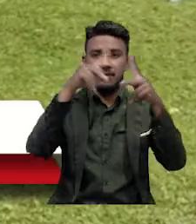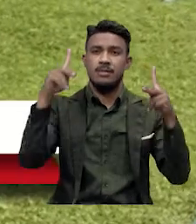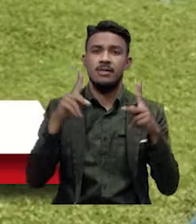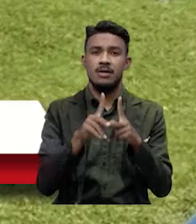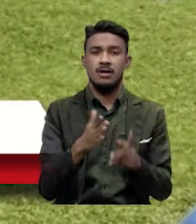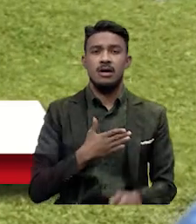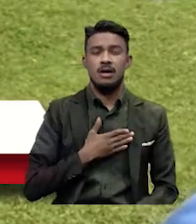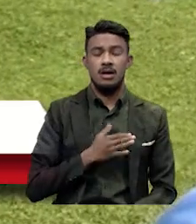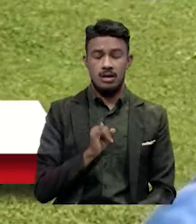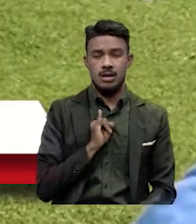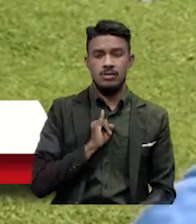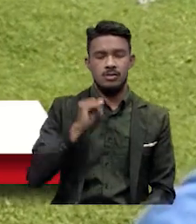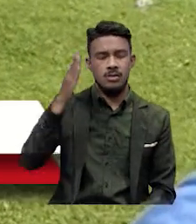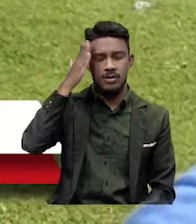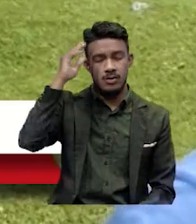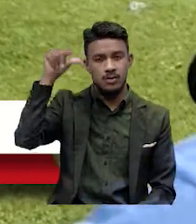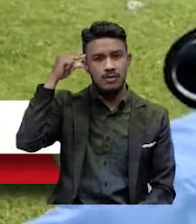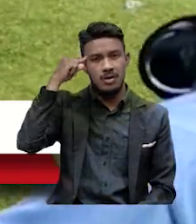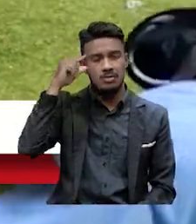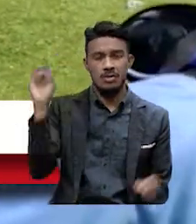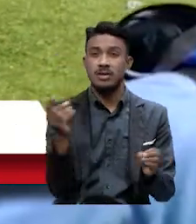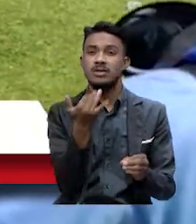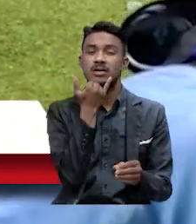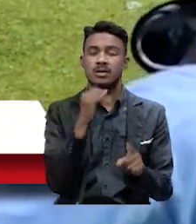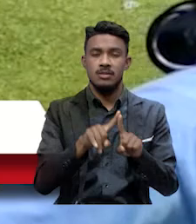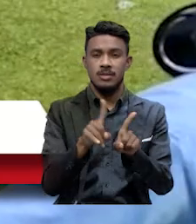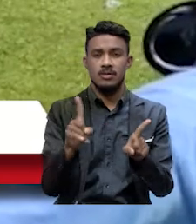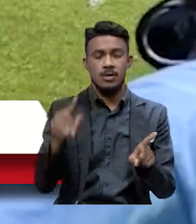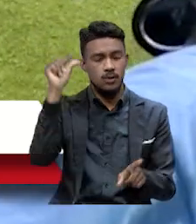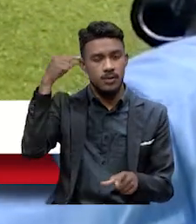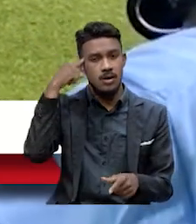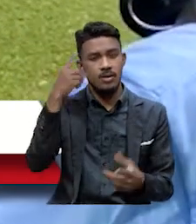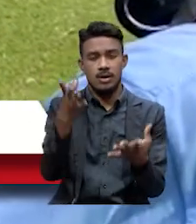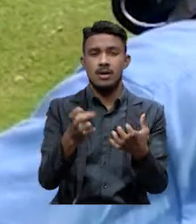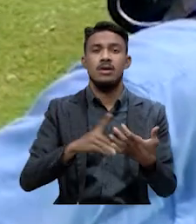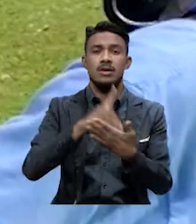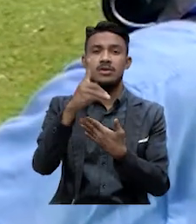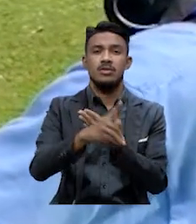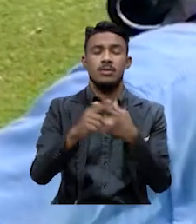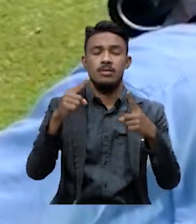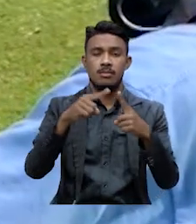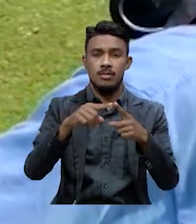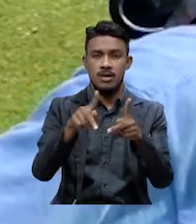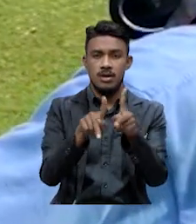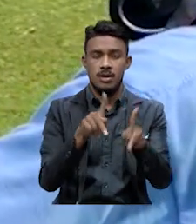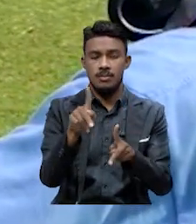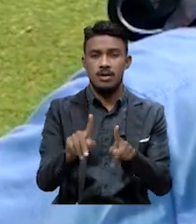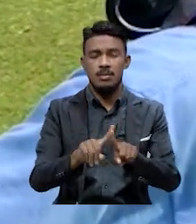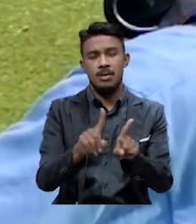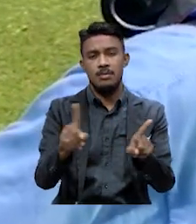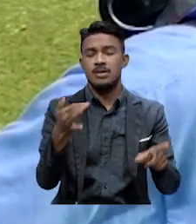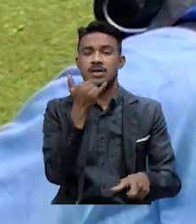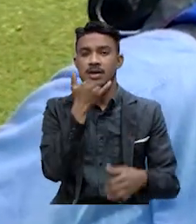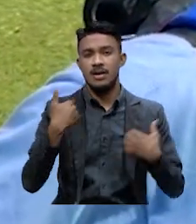governo in governo karna in in prinsip governo kar bande dia bako to oke kakali fale ne kompanya lokal nama